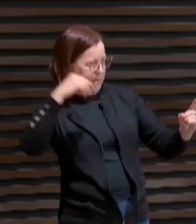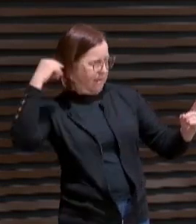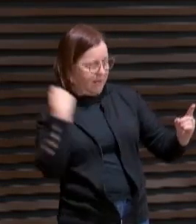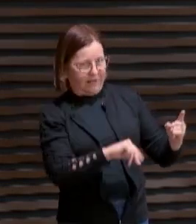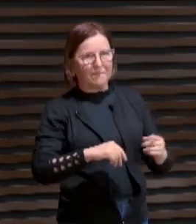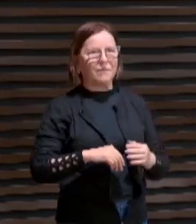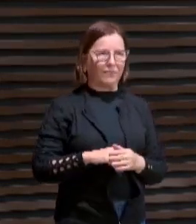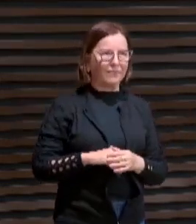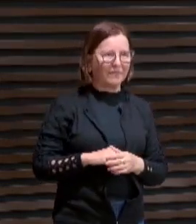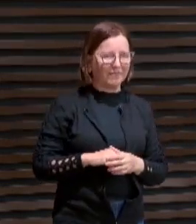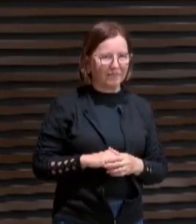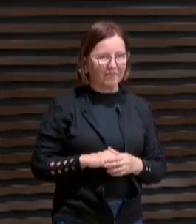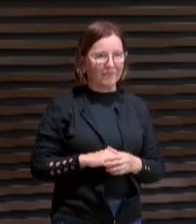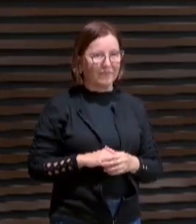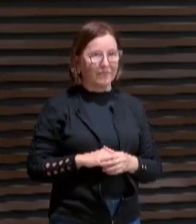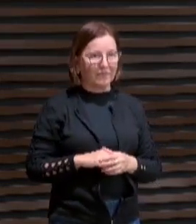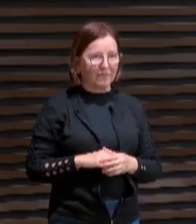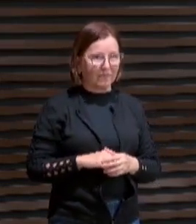Ele já estava sendo